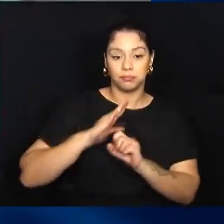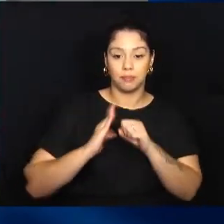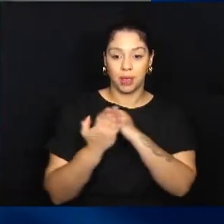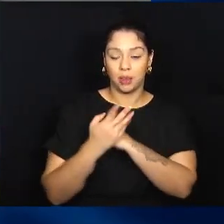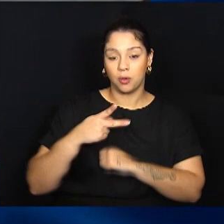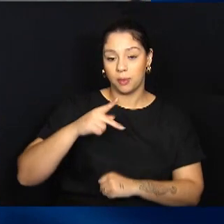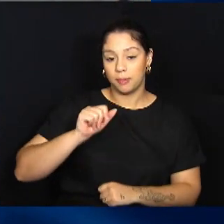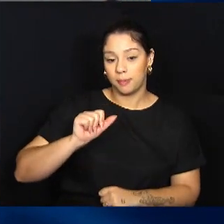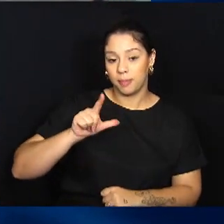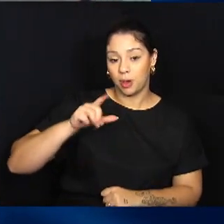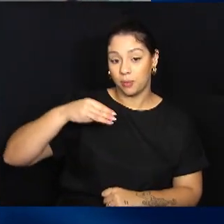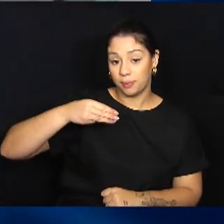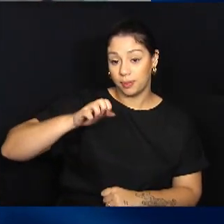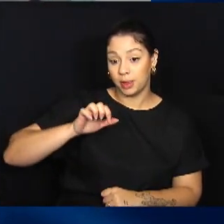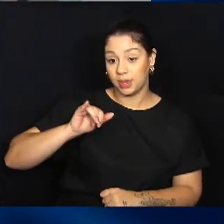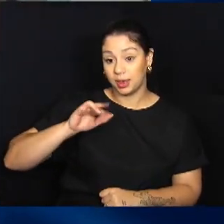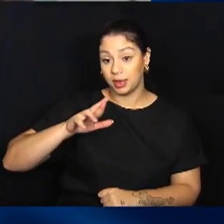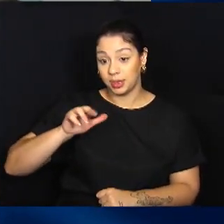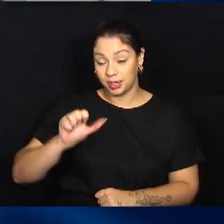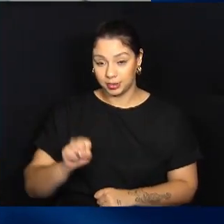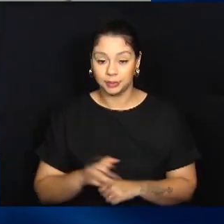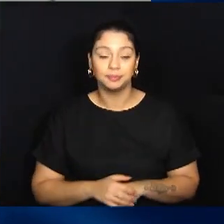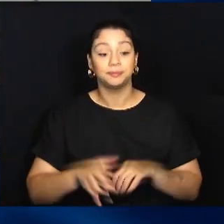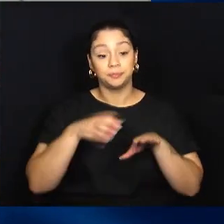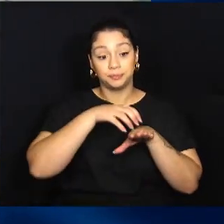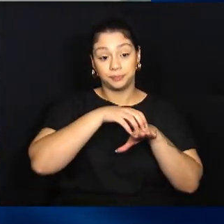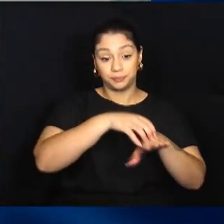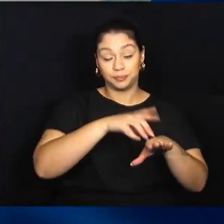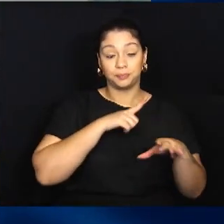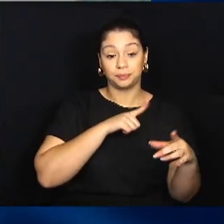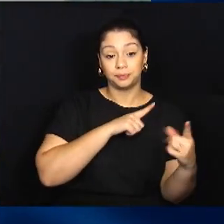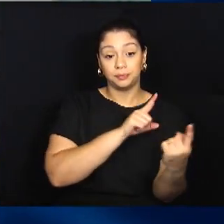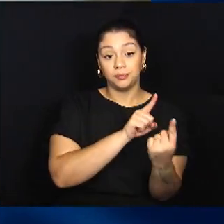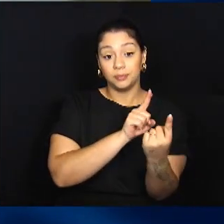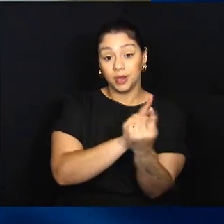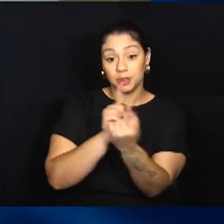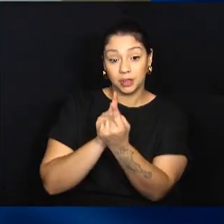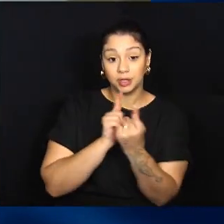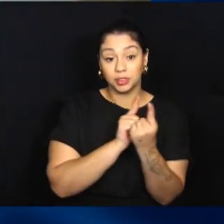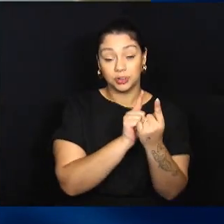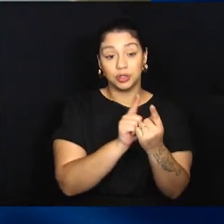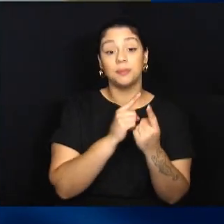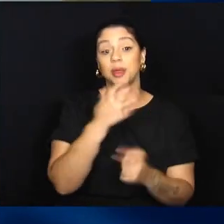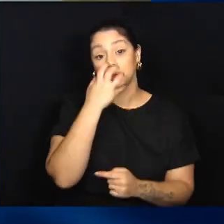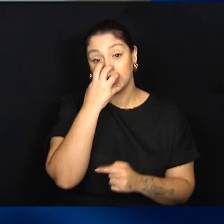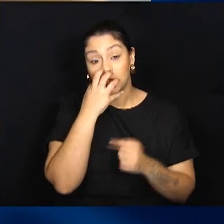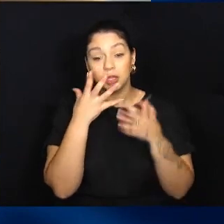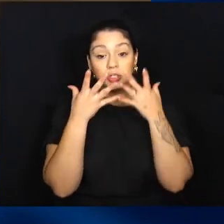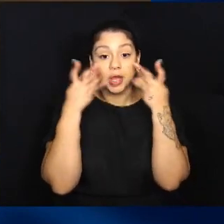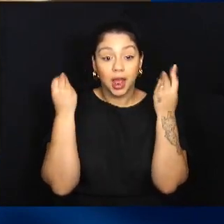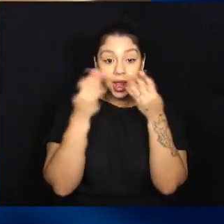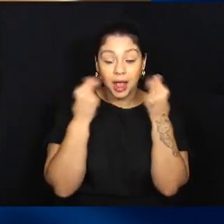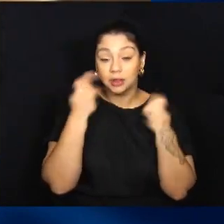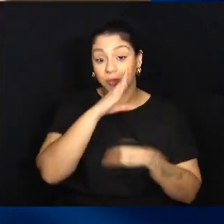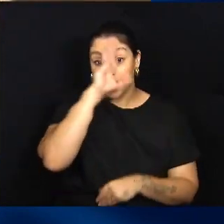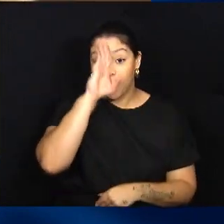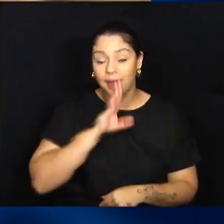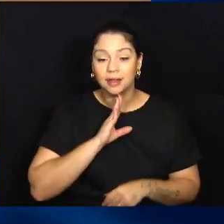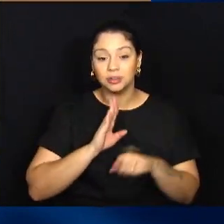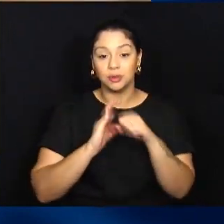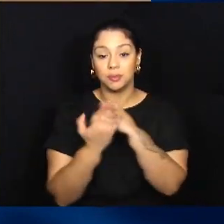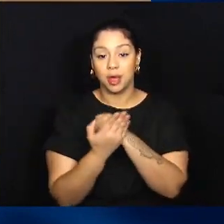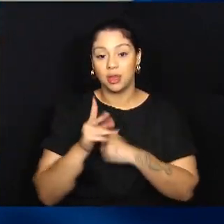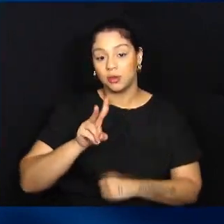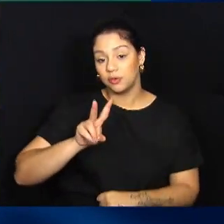Palmeiras. Consultório veterinário móvel que oferece atendimento gratuito para cães e gatos está no bairro